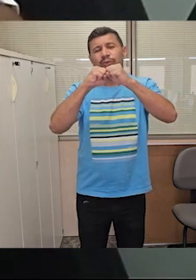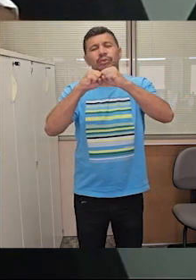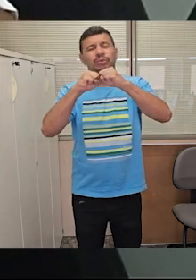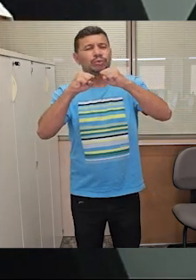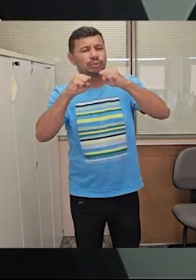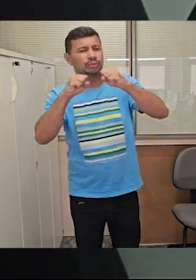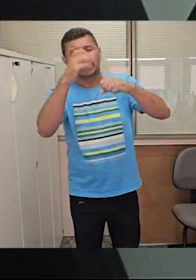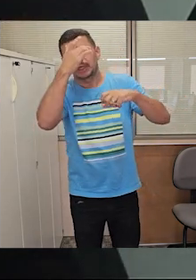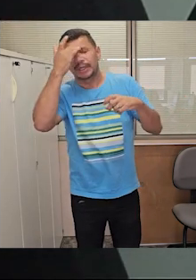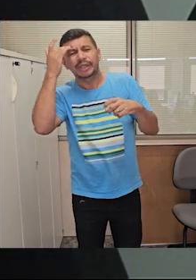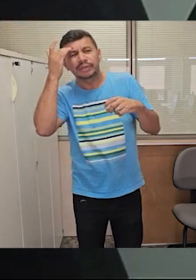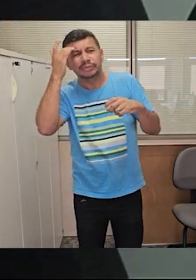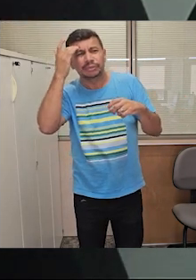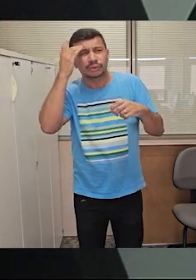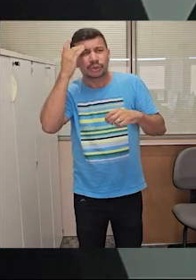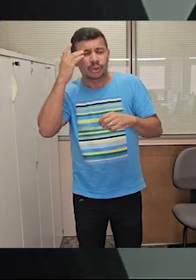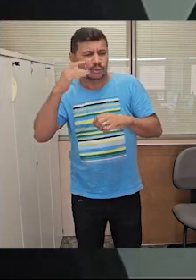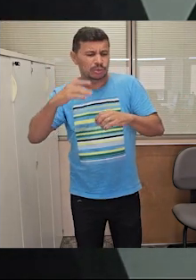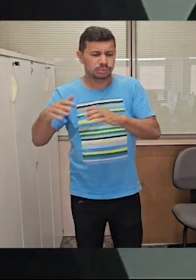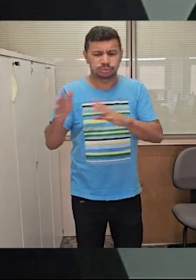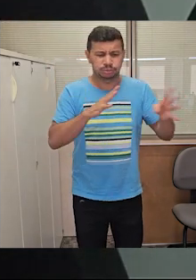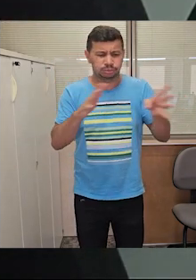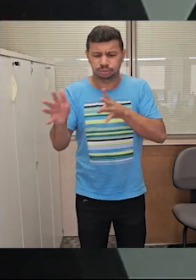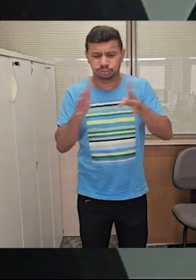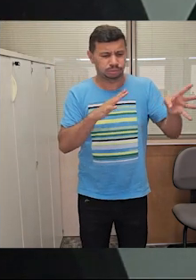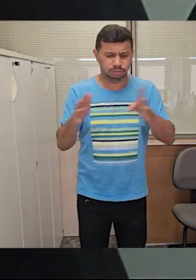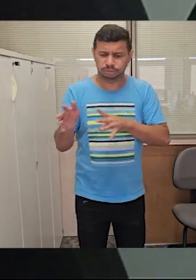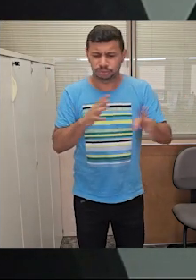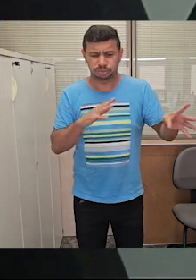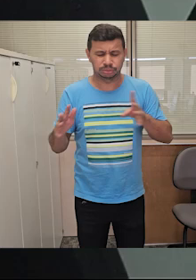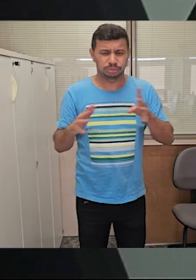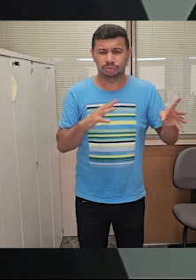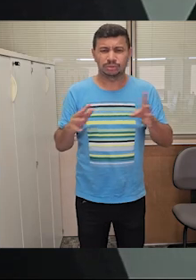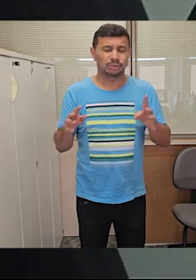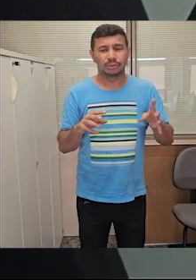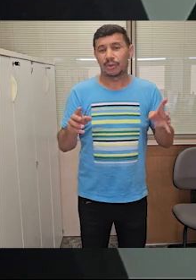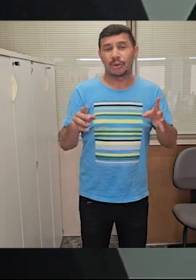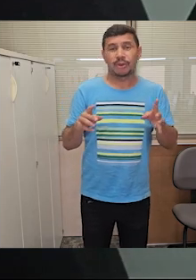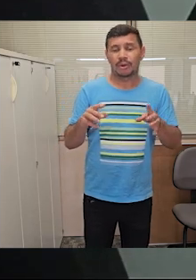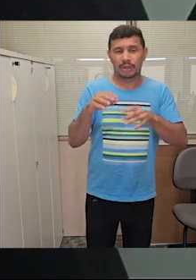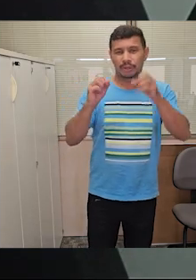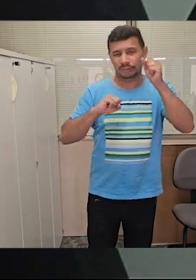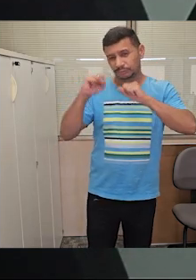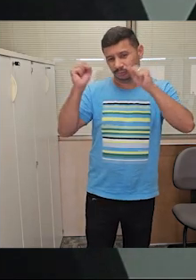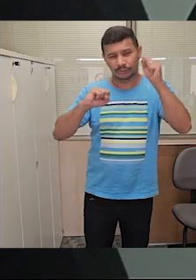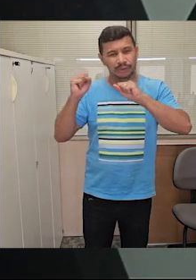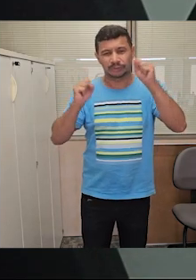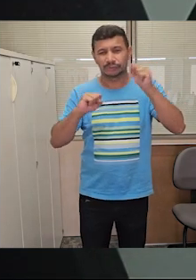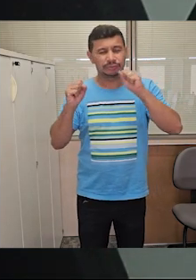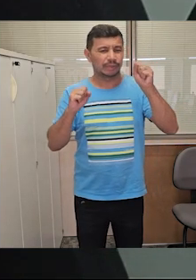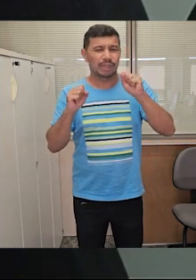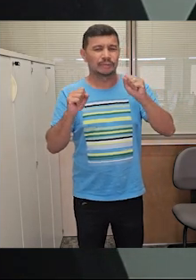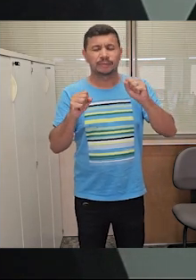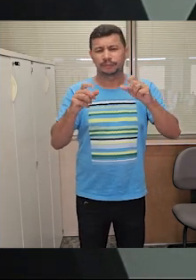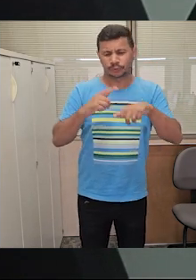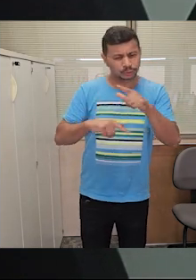luzes, para as pessoas poderem correr por dentro da fábrica, conhecendo a fábrica e os soldados trombando com as máquinas,